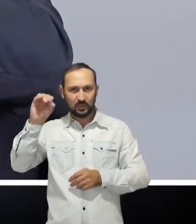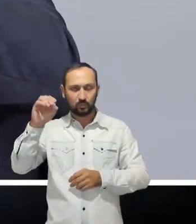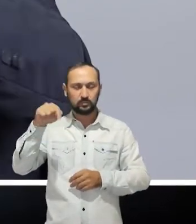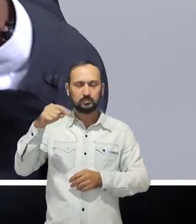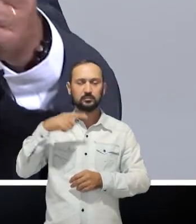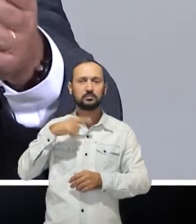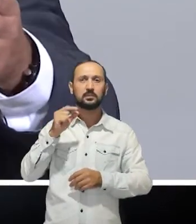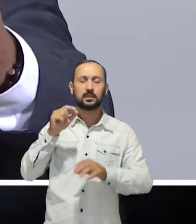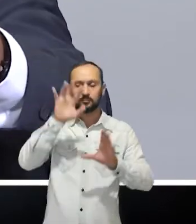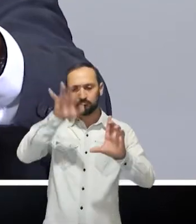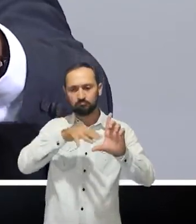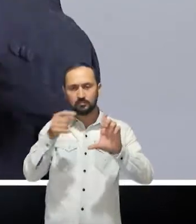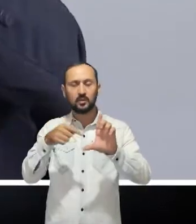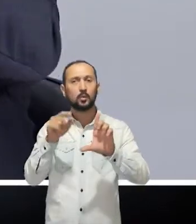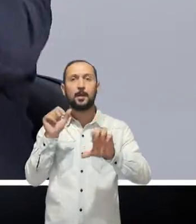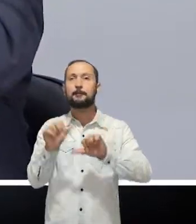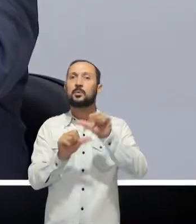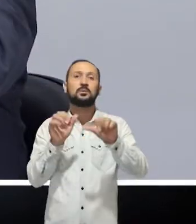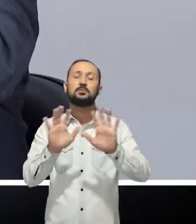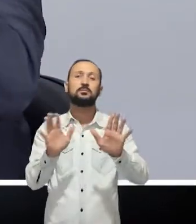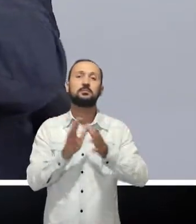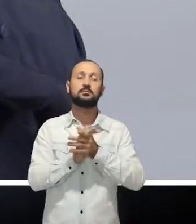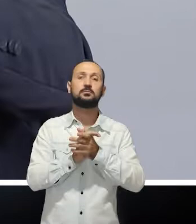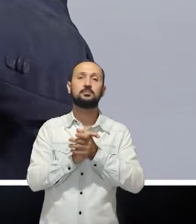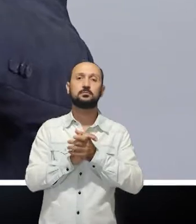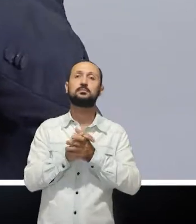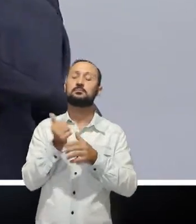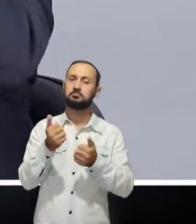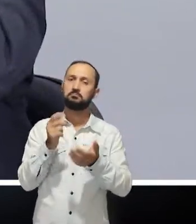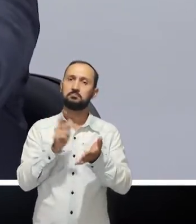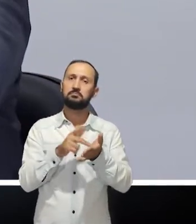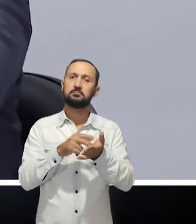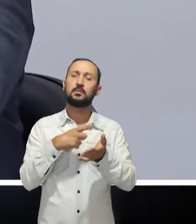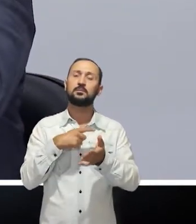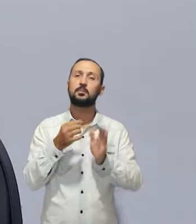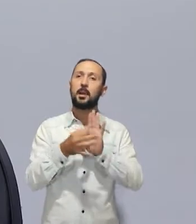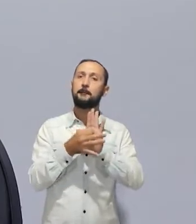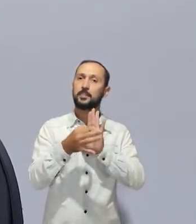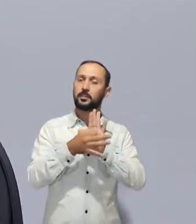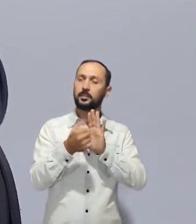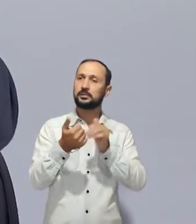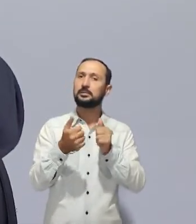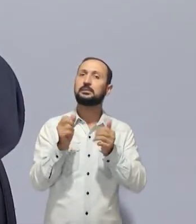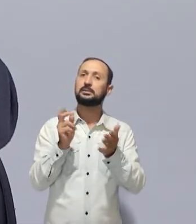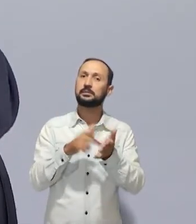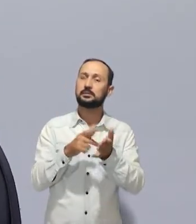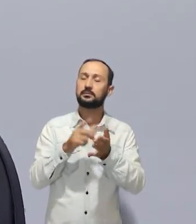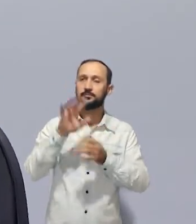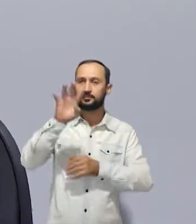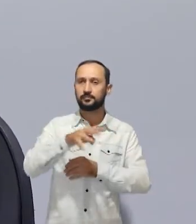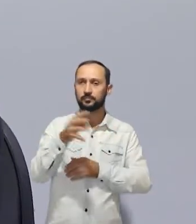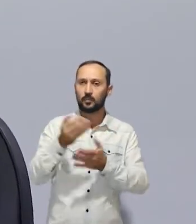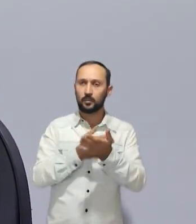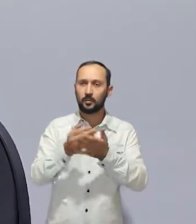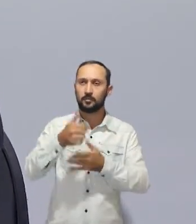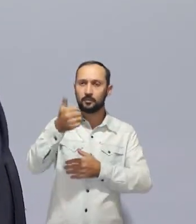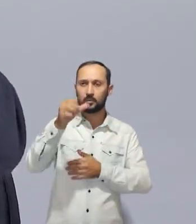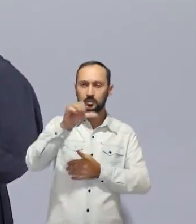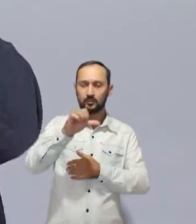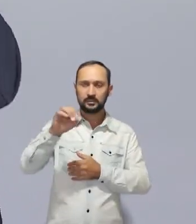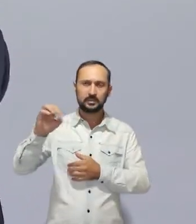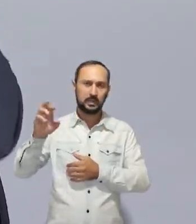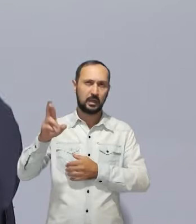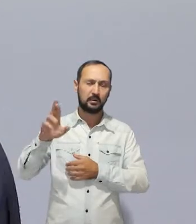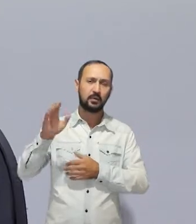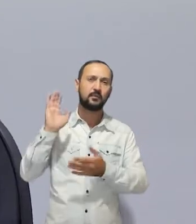tabela de imposto de renda não é corrigida. Houve uma correção, agora há uma proposta de correção. A tabela hoje inicia em R$ 1.900, mais ou menos,